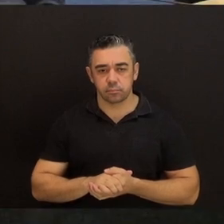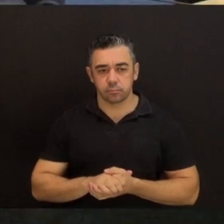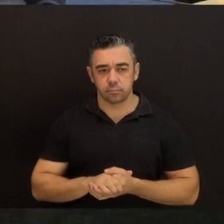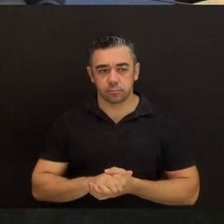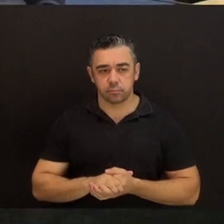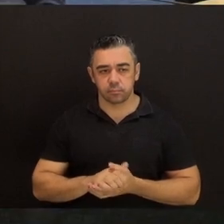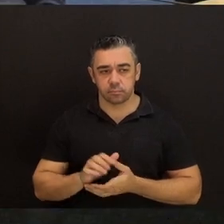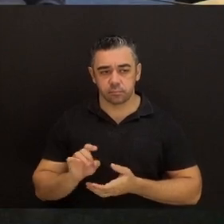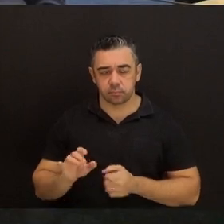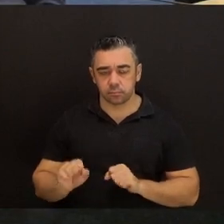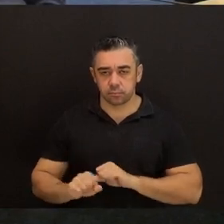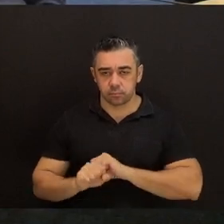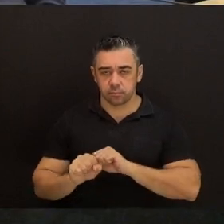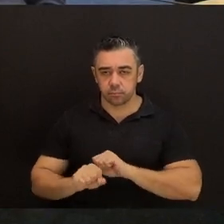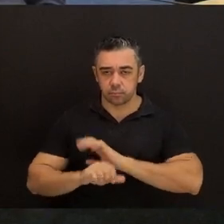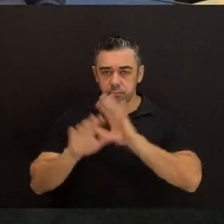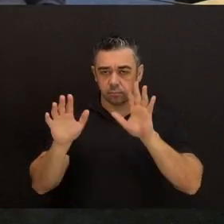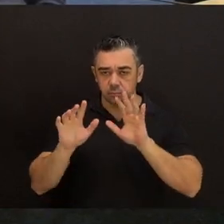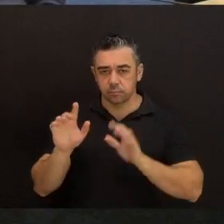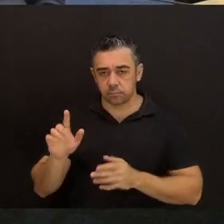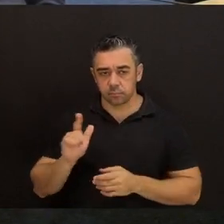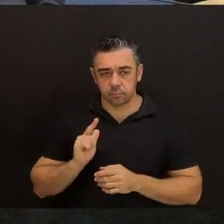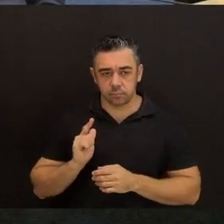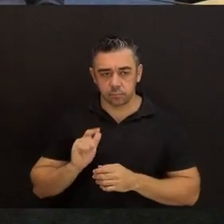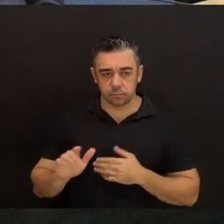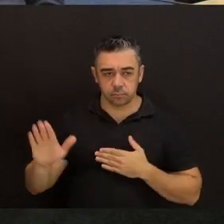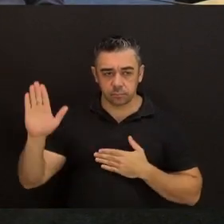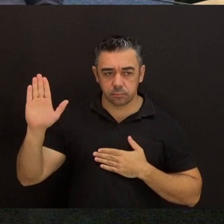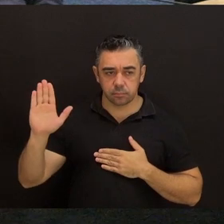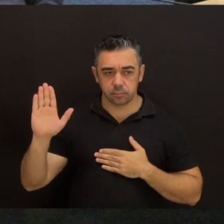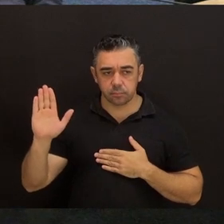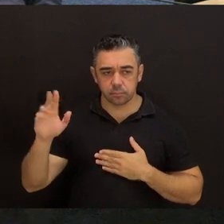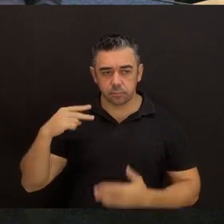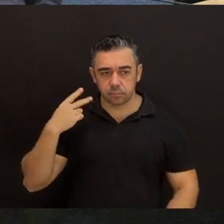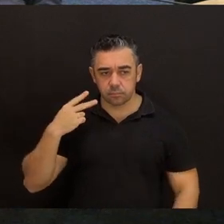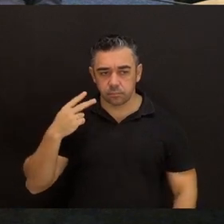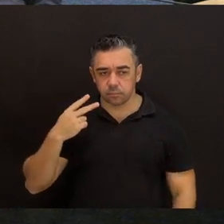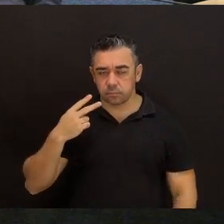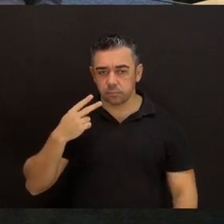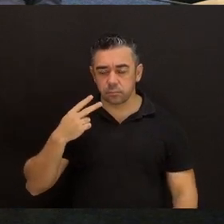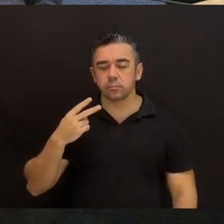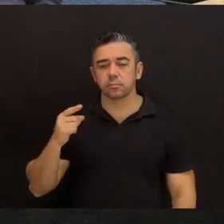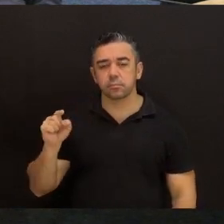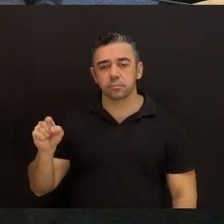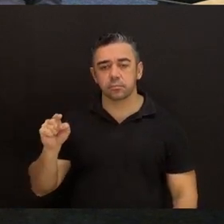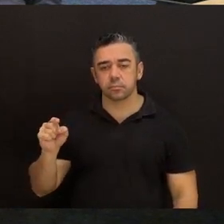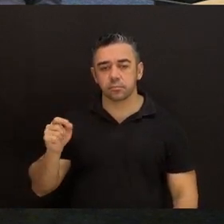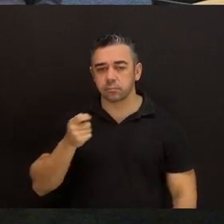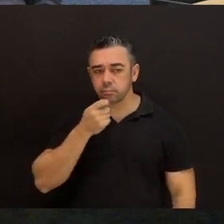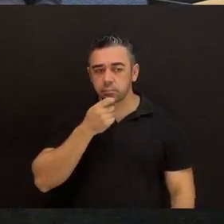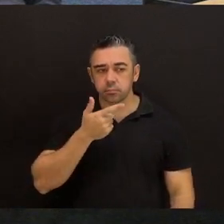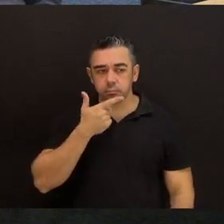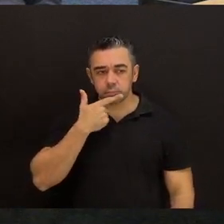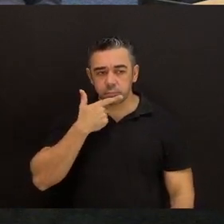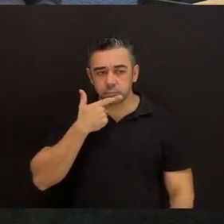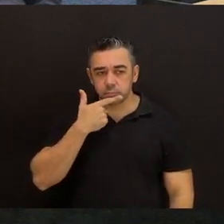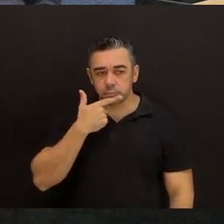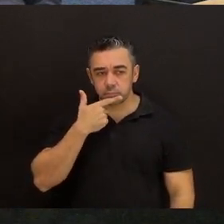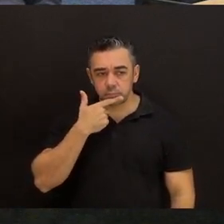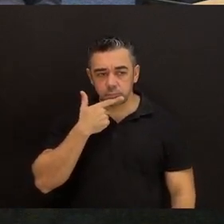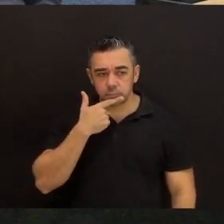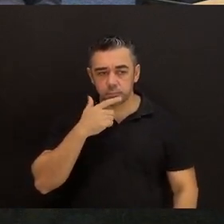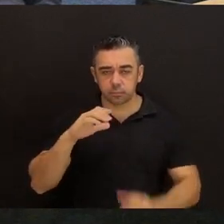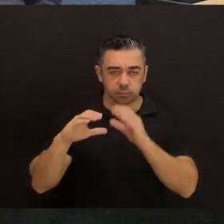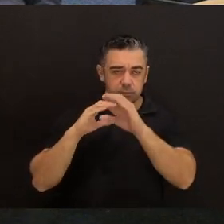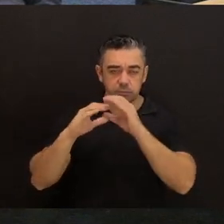não só a fim de esclarecimento é uma questão de ordem que eu o vereador Abílio Alves falou referente a comunicação